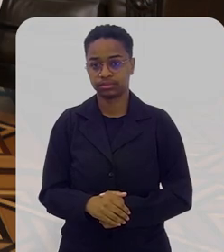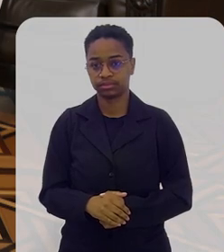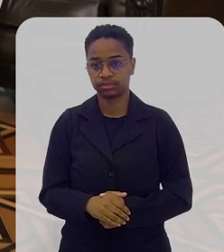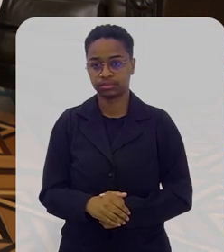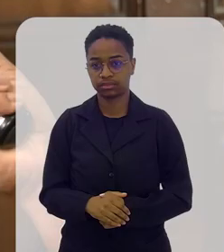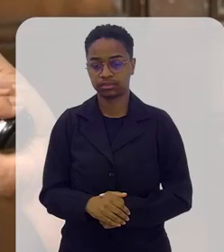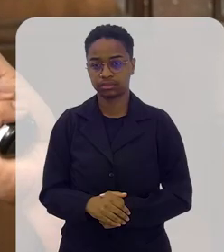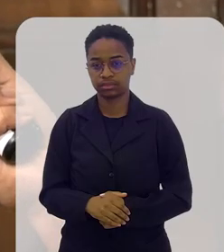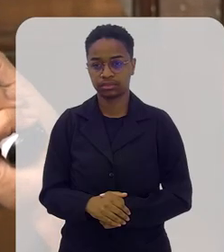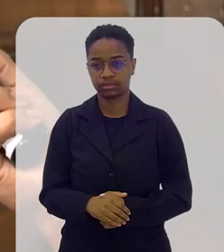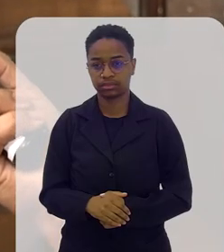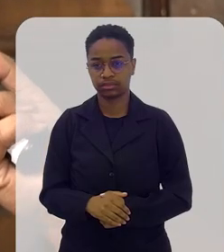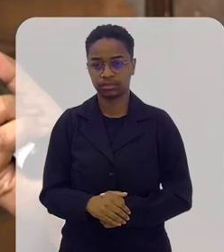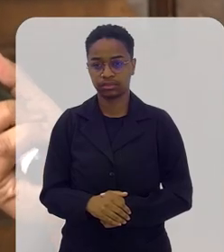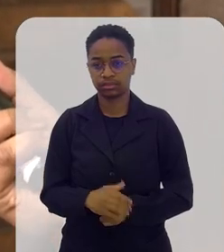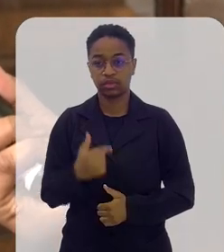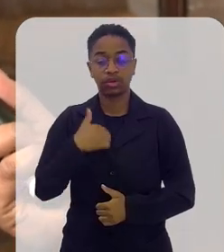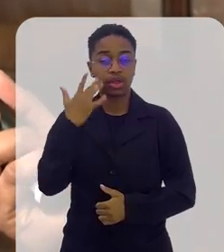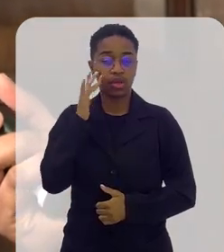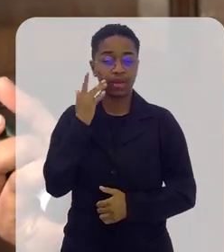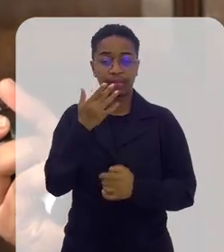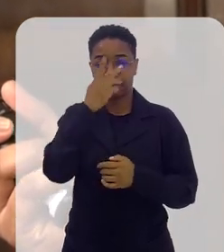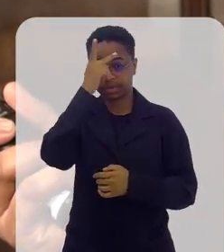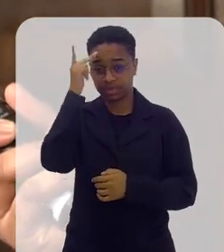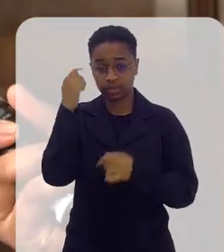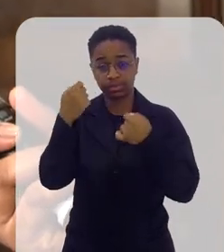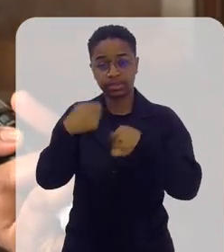Acho que os músicos deveriam ser mais humildes.